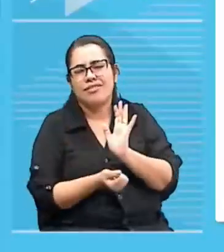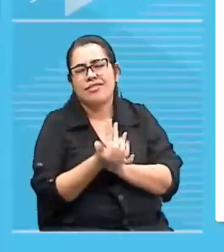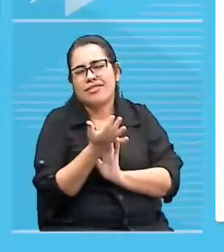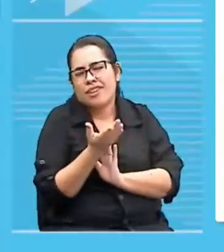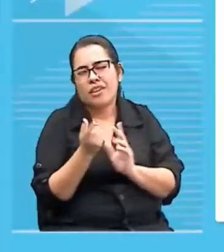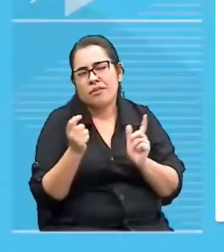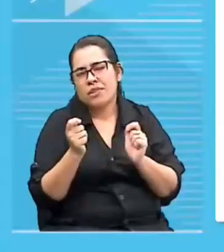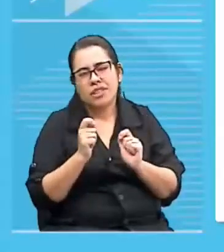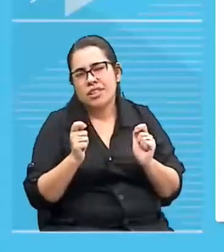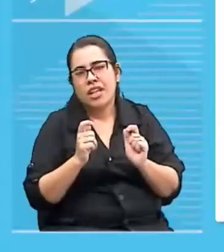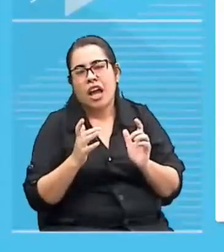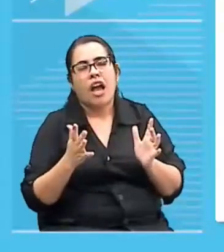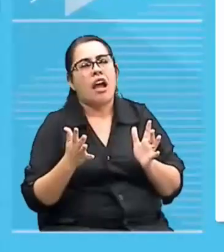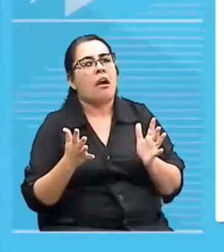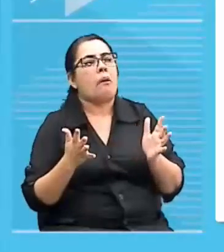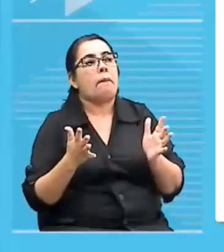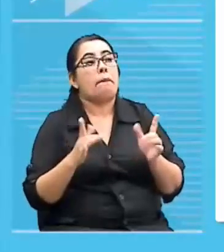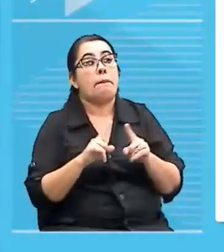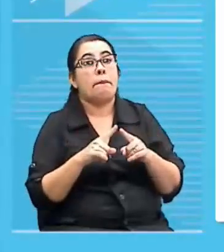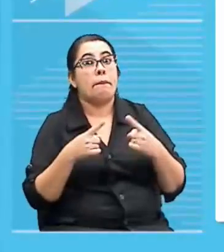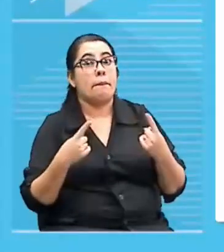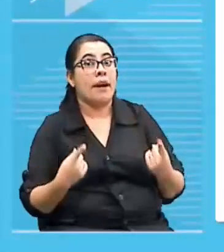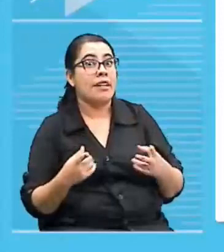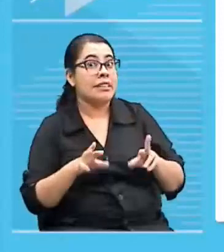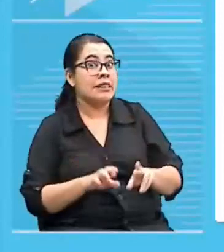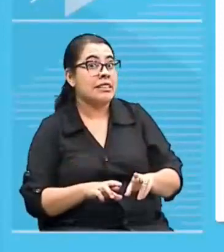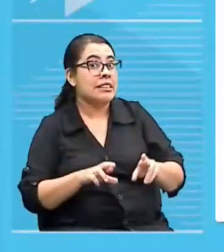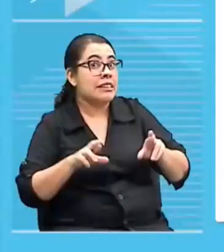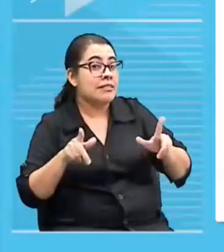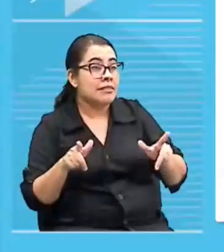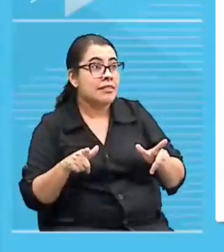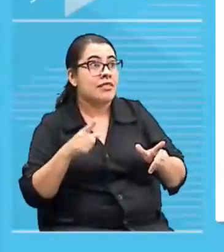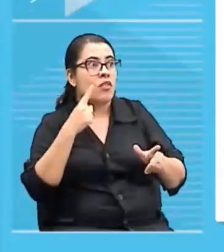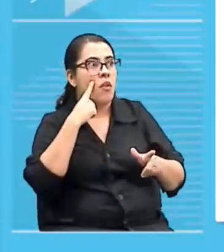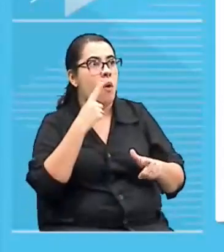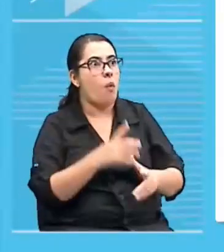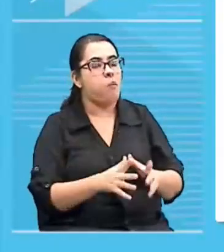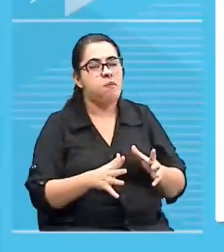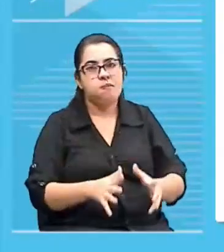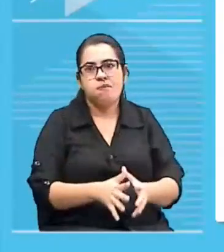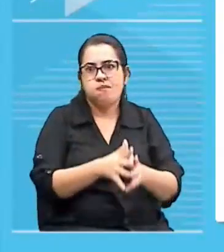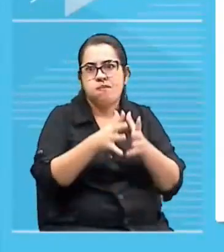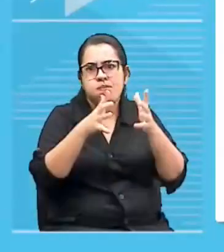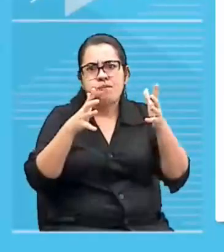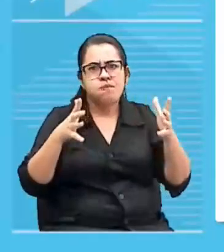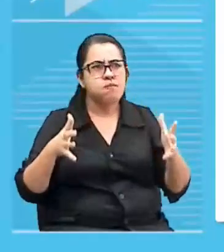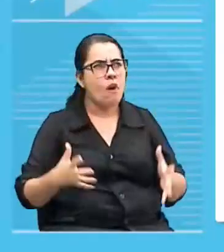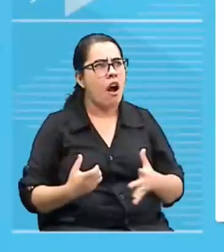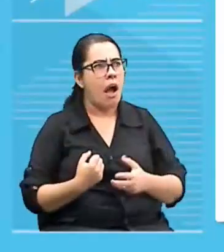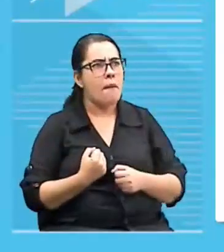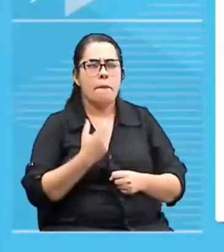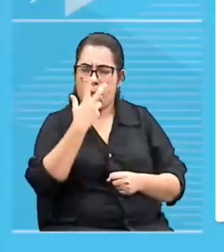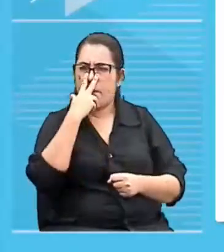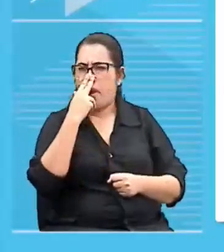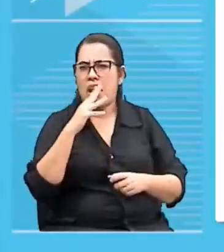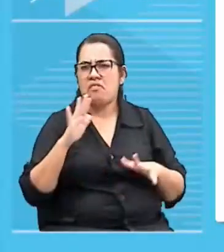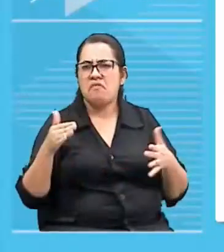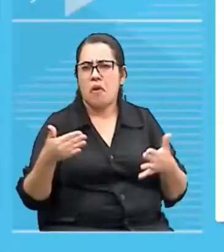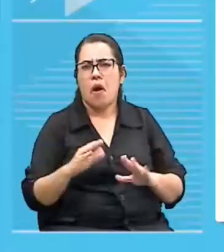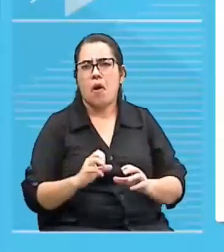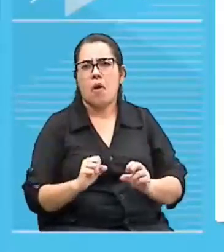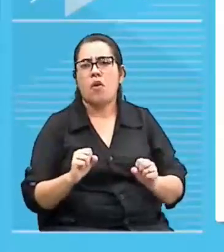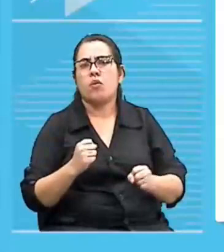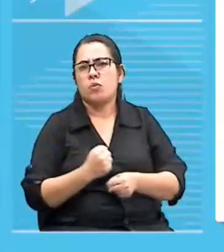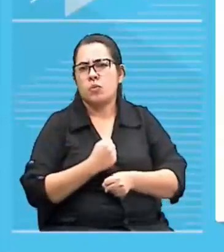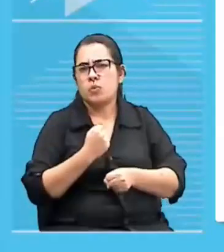certo? Então, aqui a gente está falando de uma impressão 3D, mas a nível industrial, voltado aí